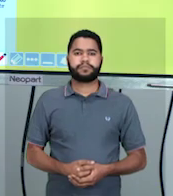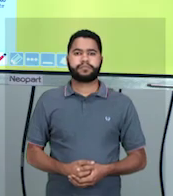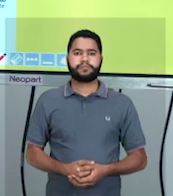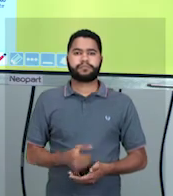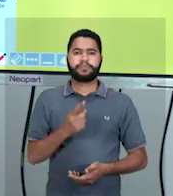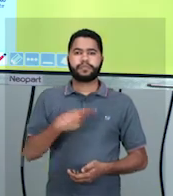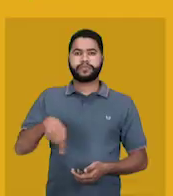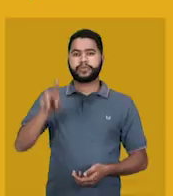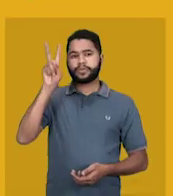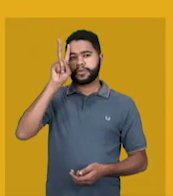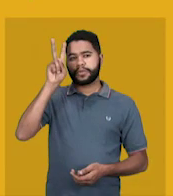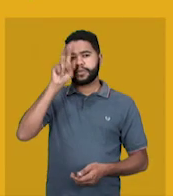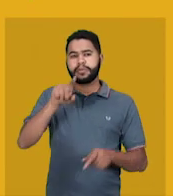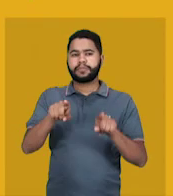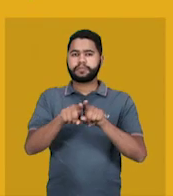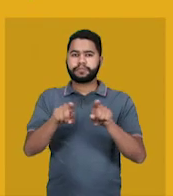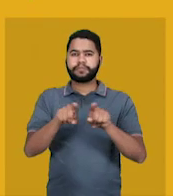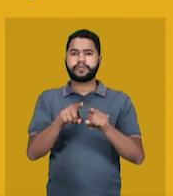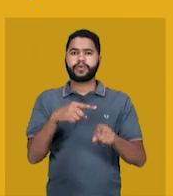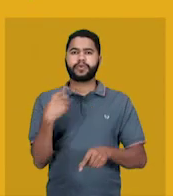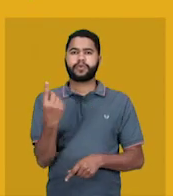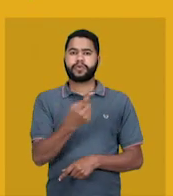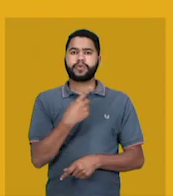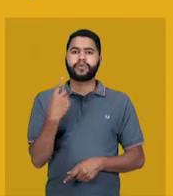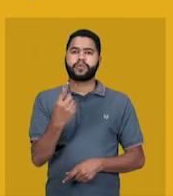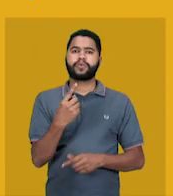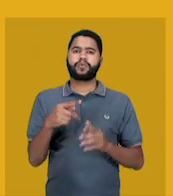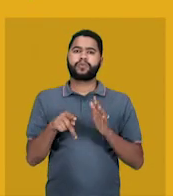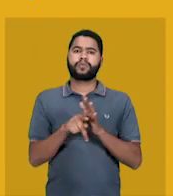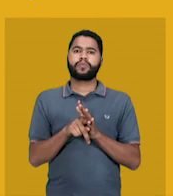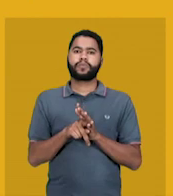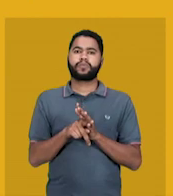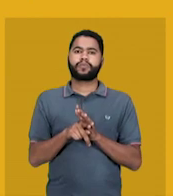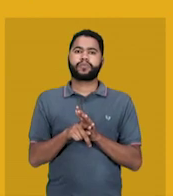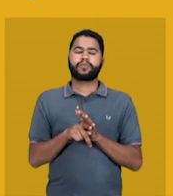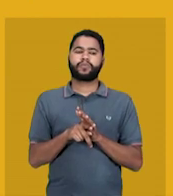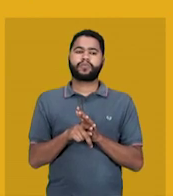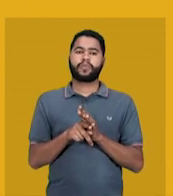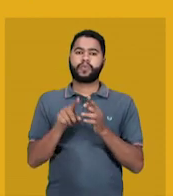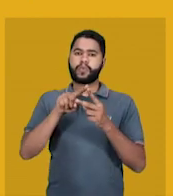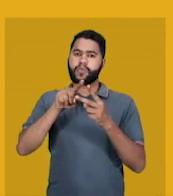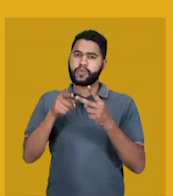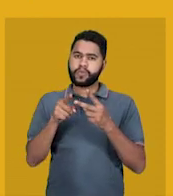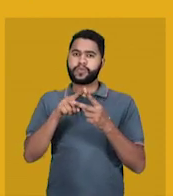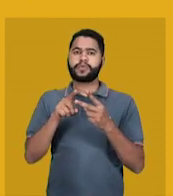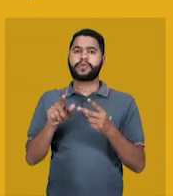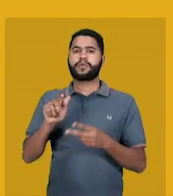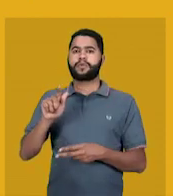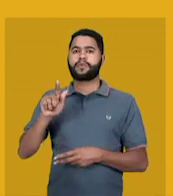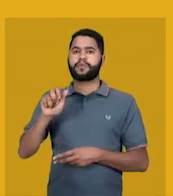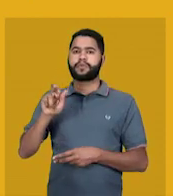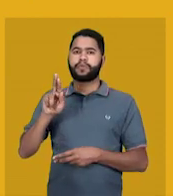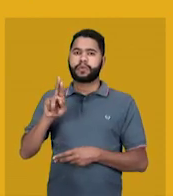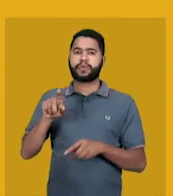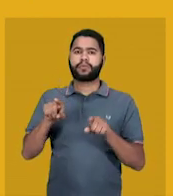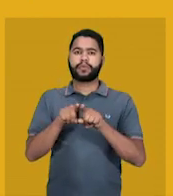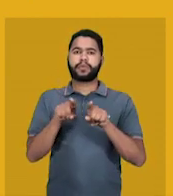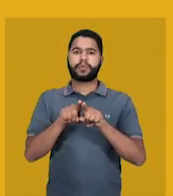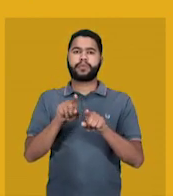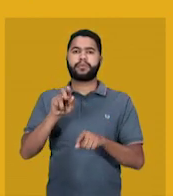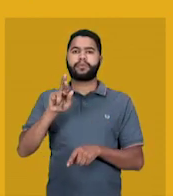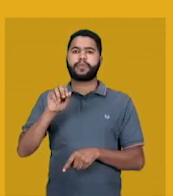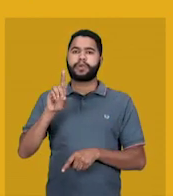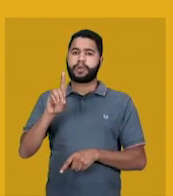é para gente lembrar também daquela nossa nosso círculo dos ângulos né em graus em radianos